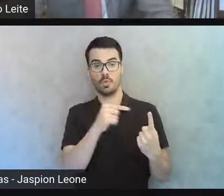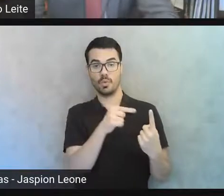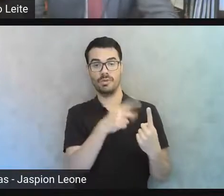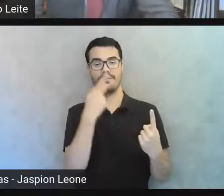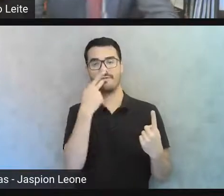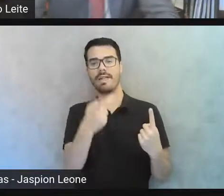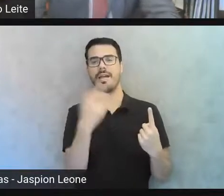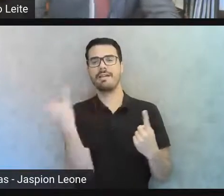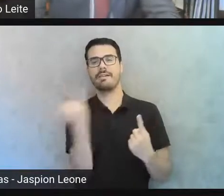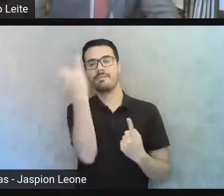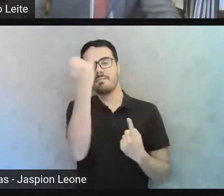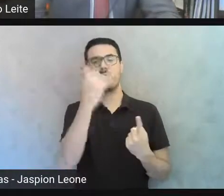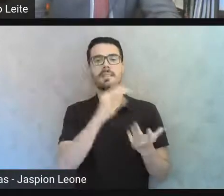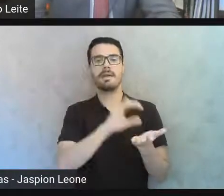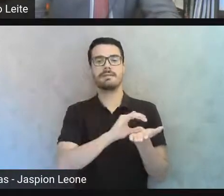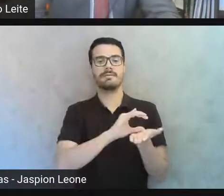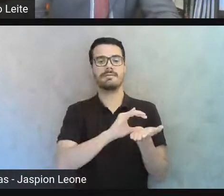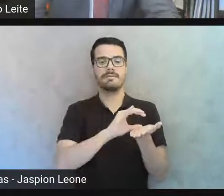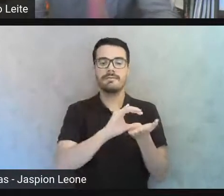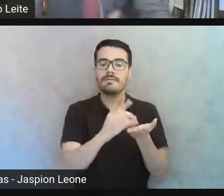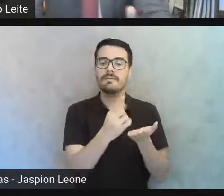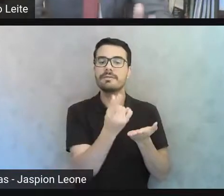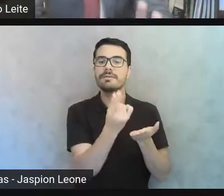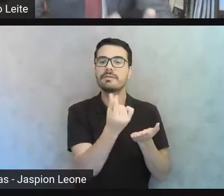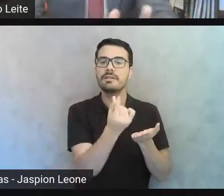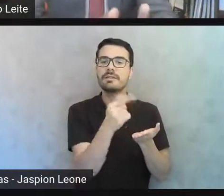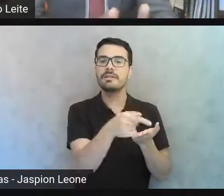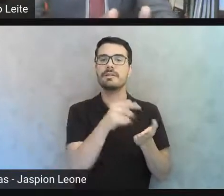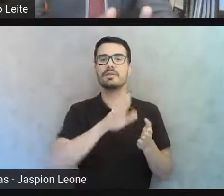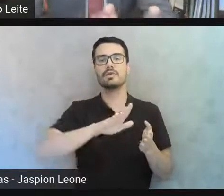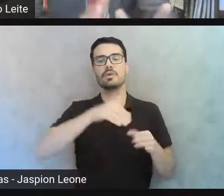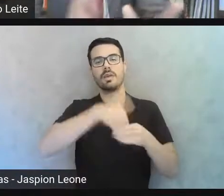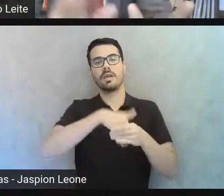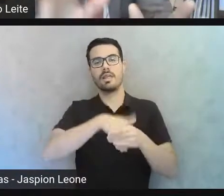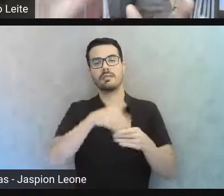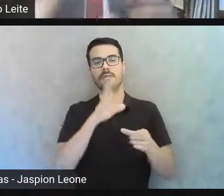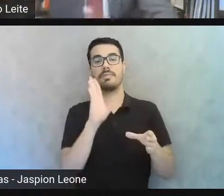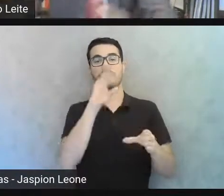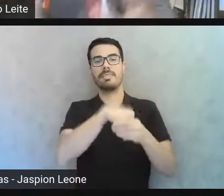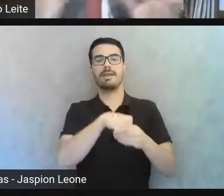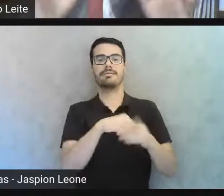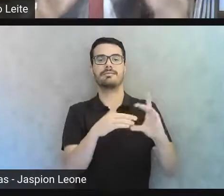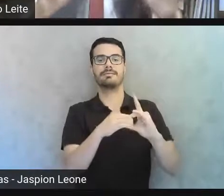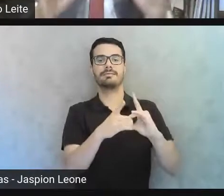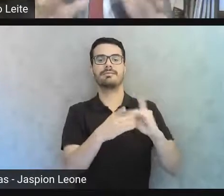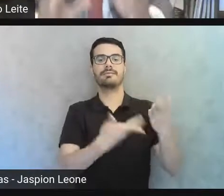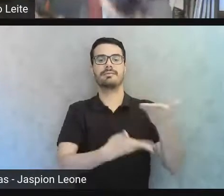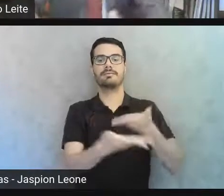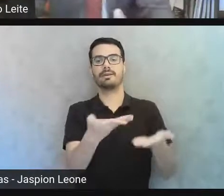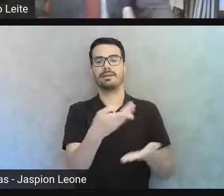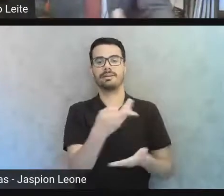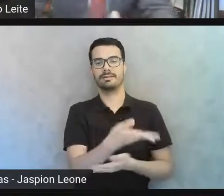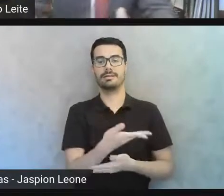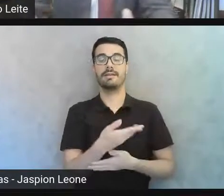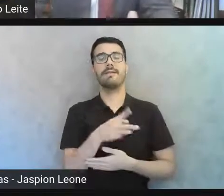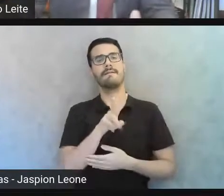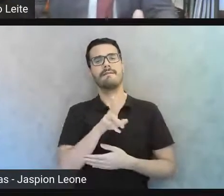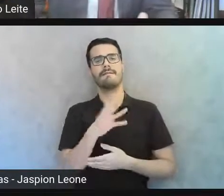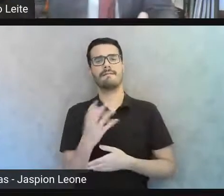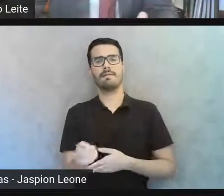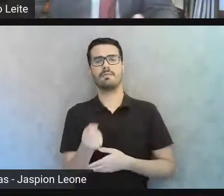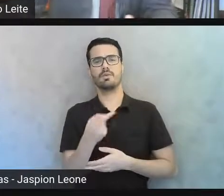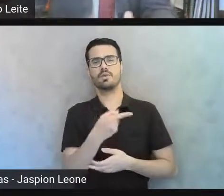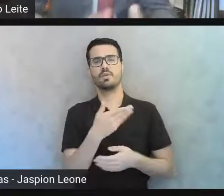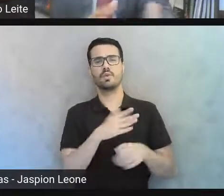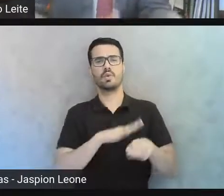importância do financiamento eleitoral para a democracia. Nós vamos, então, organizar aqui o nosso debate